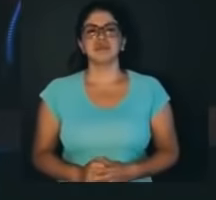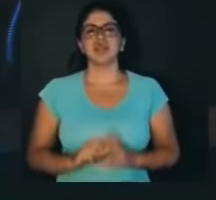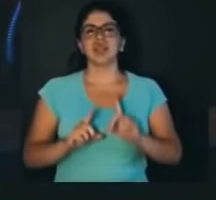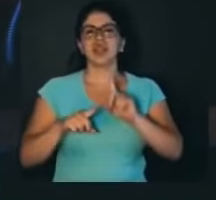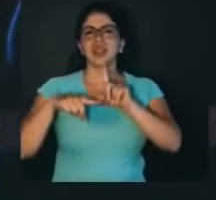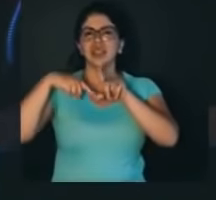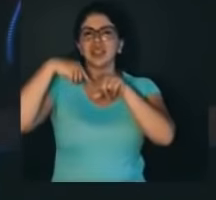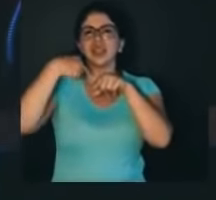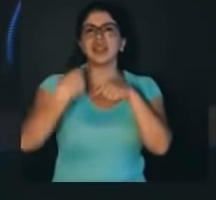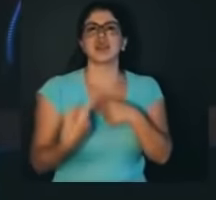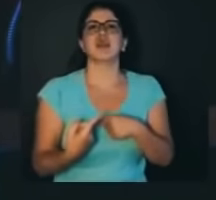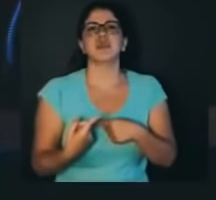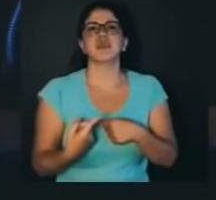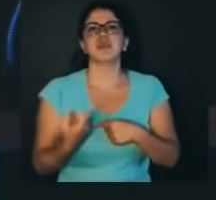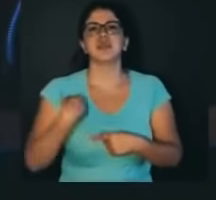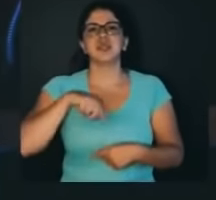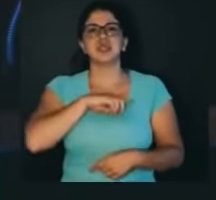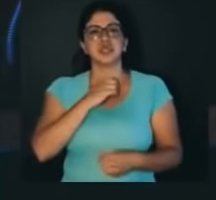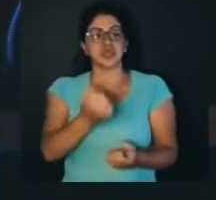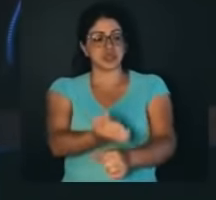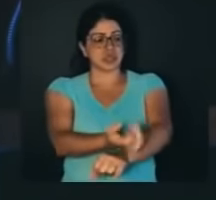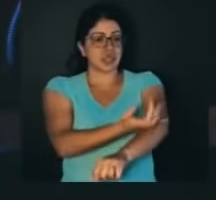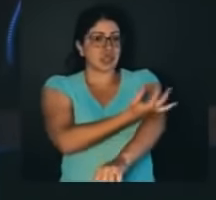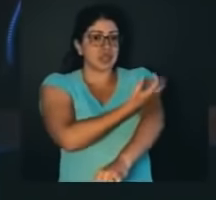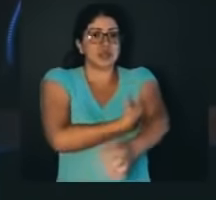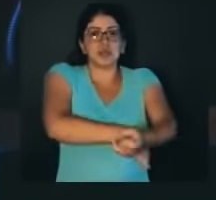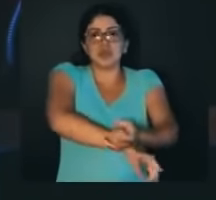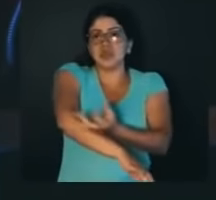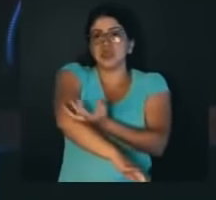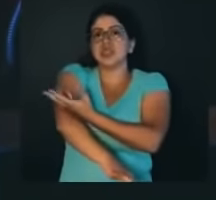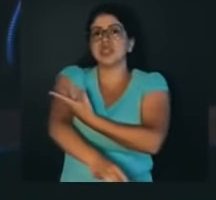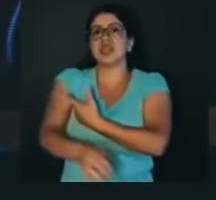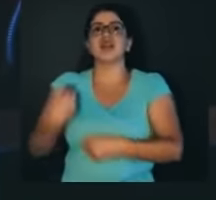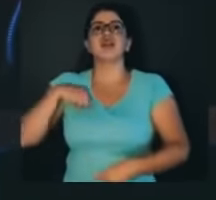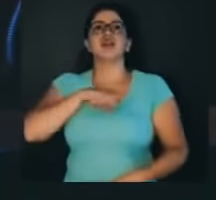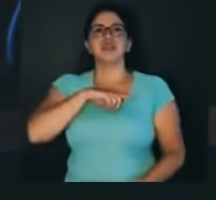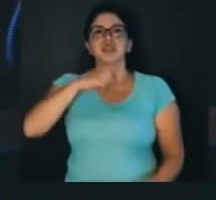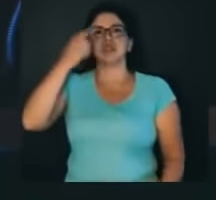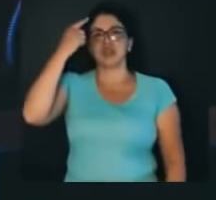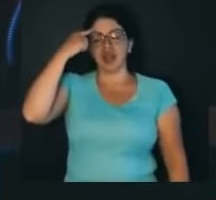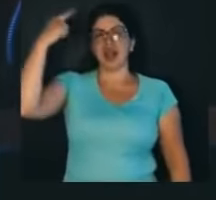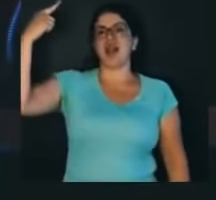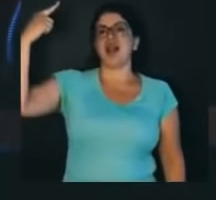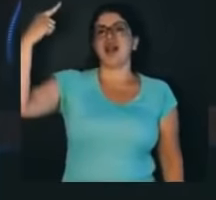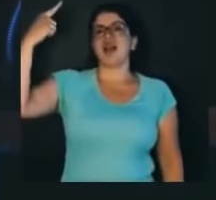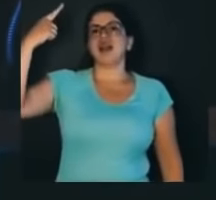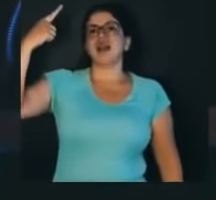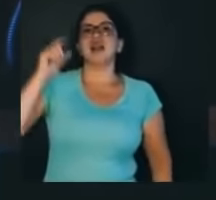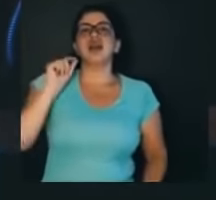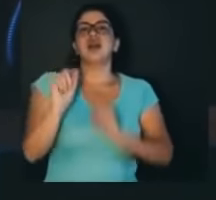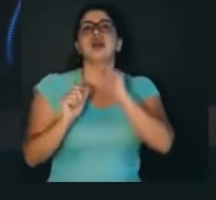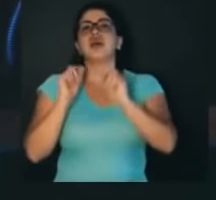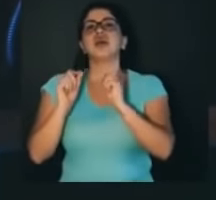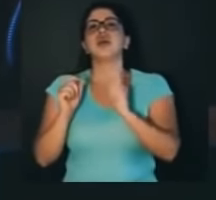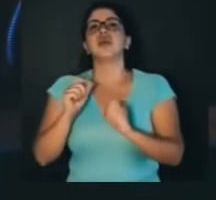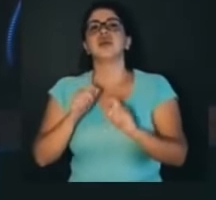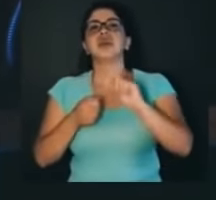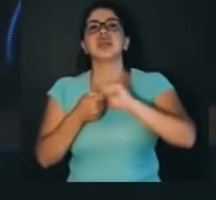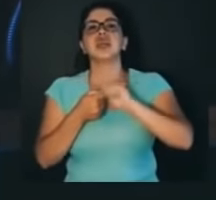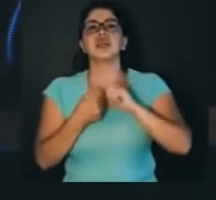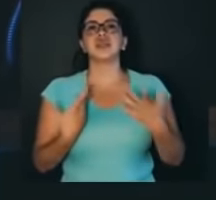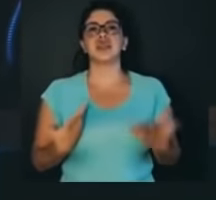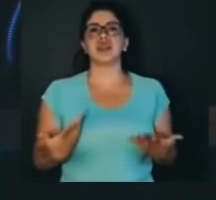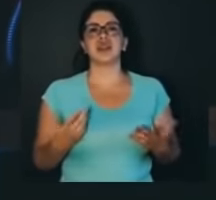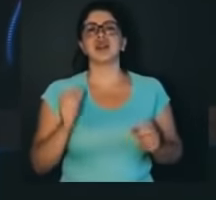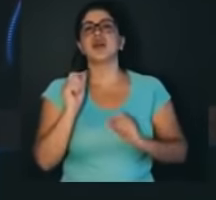nossa emoção lógica e racionalmente. Então nós vamos guardando, nós vamos acumulando dentro de